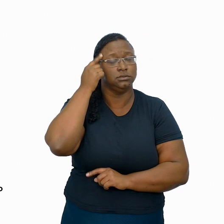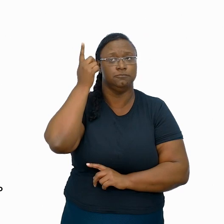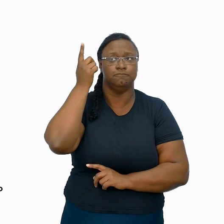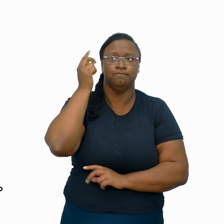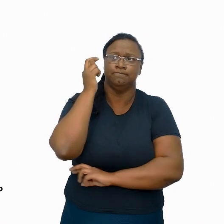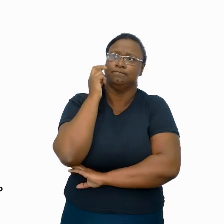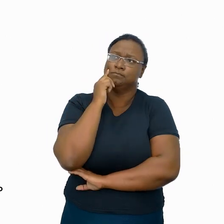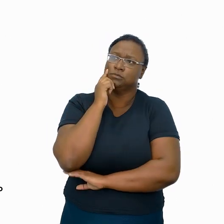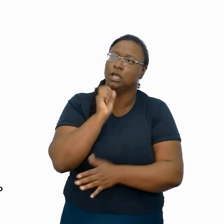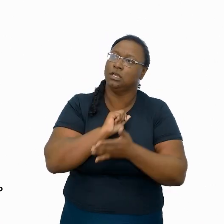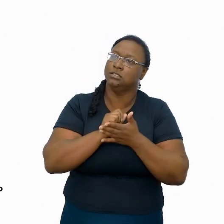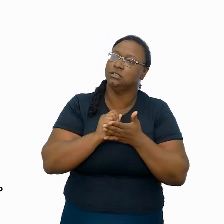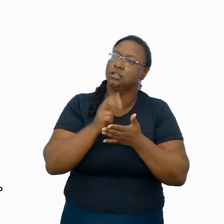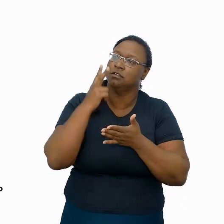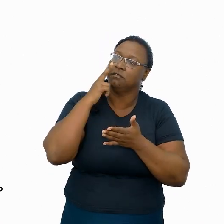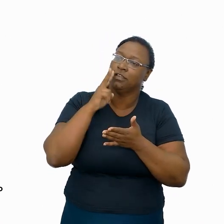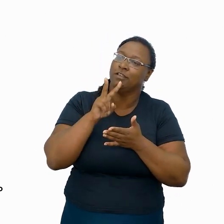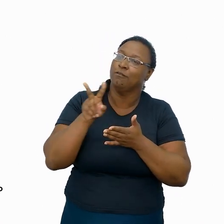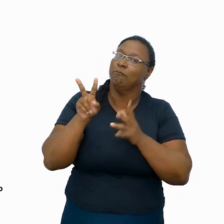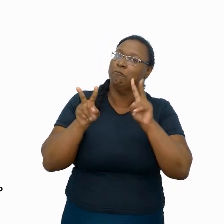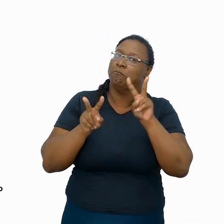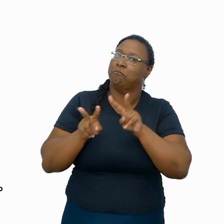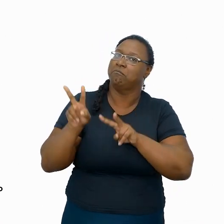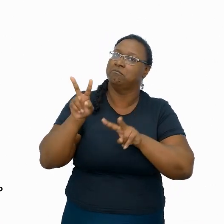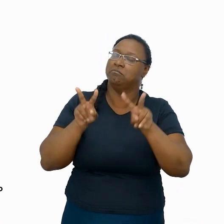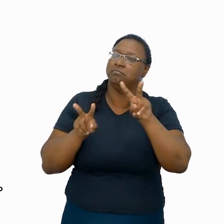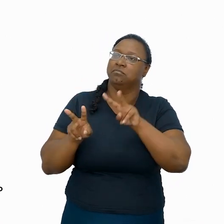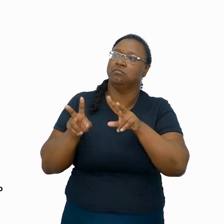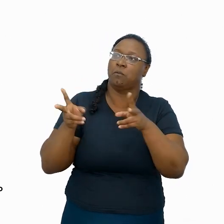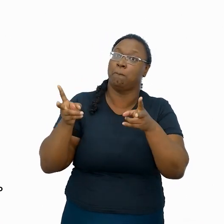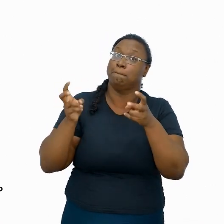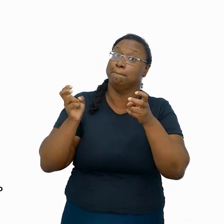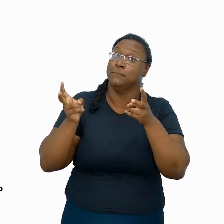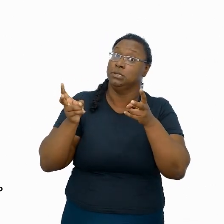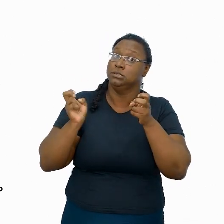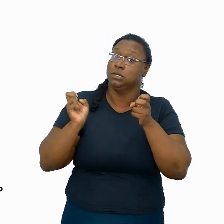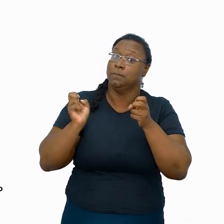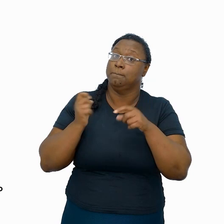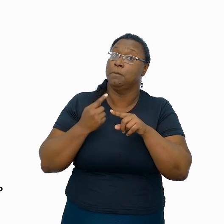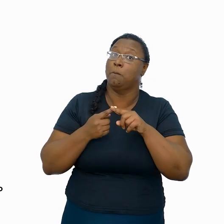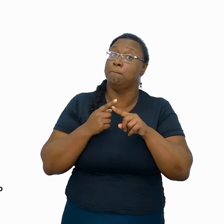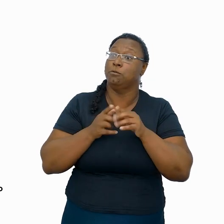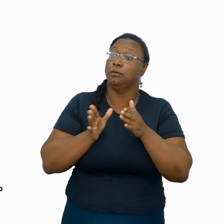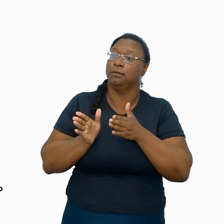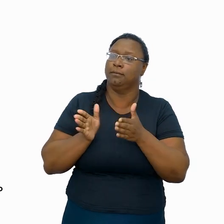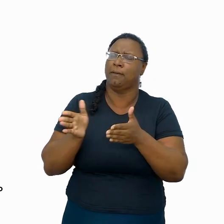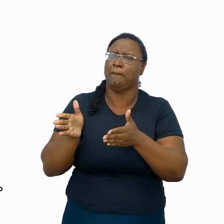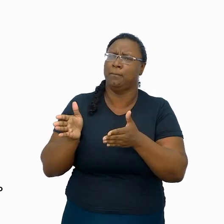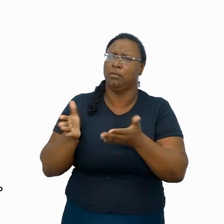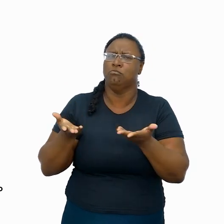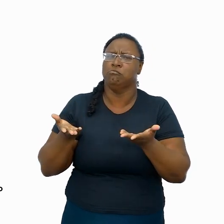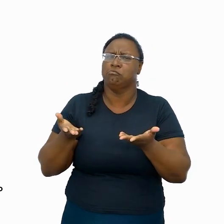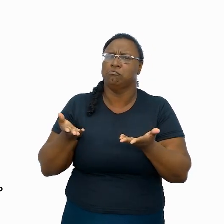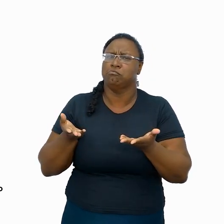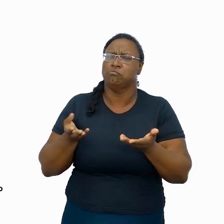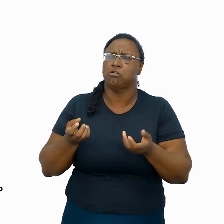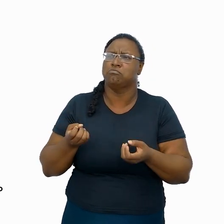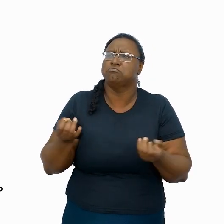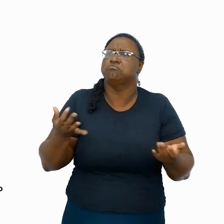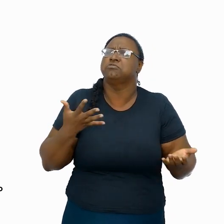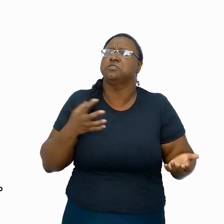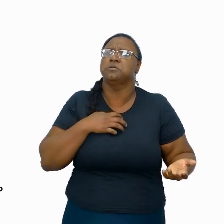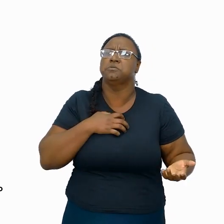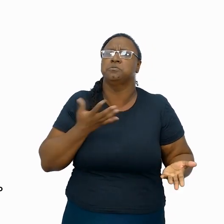observou, formular uma explicação sobre o que percebeu, por que seguiu nesse caminho, né? Qual foi o motivo que fez